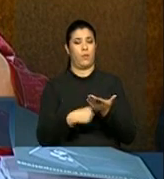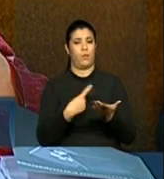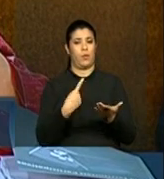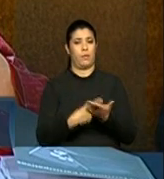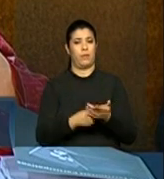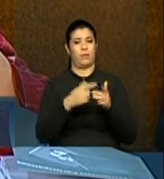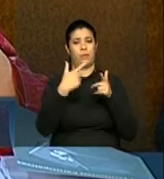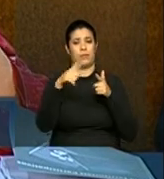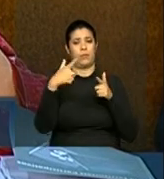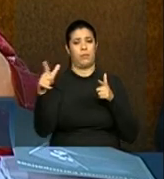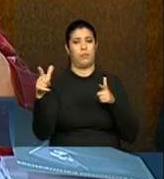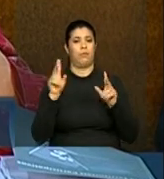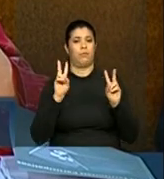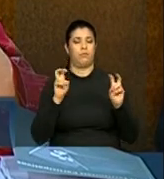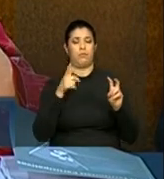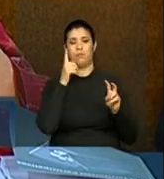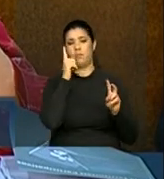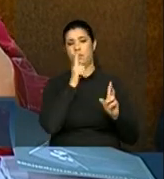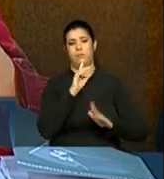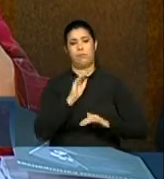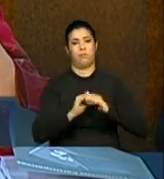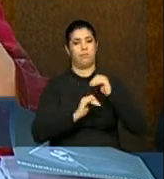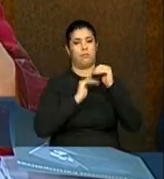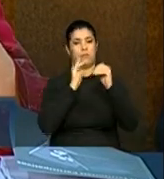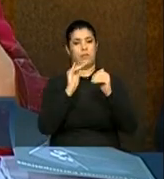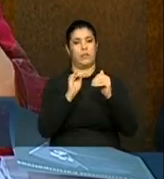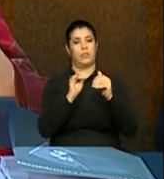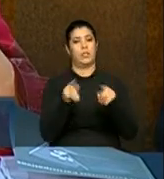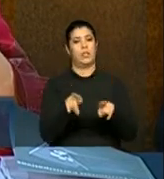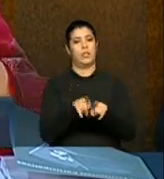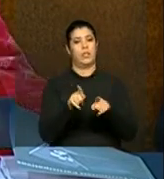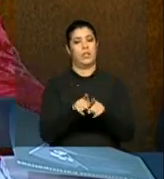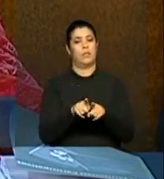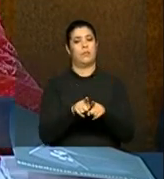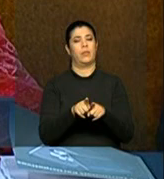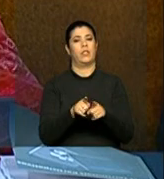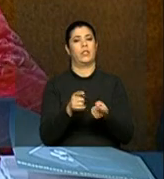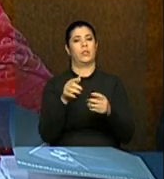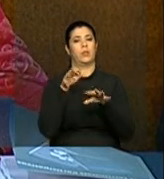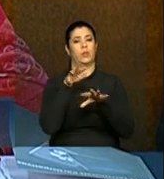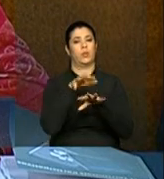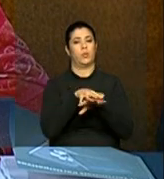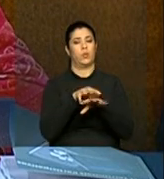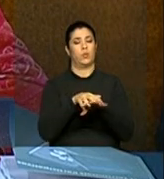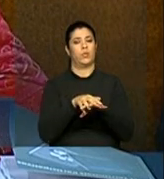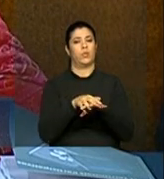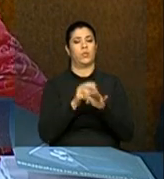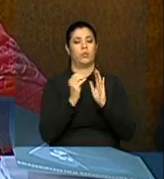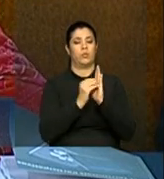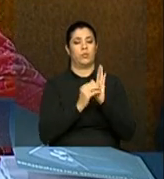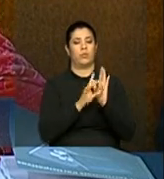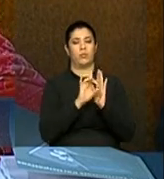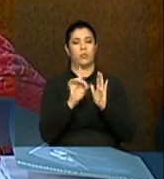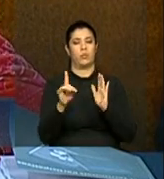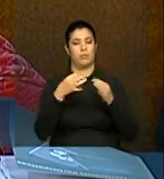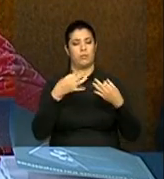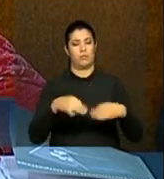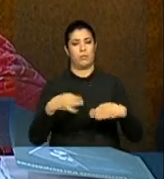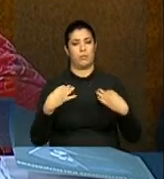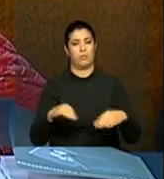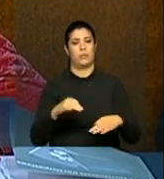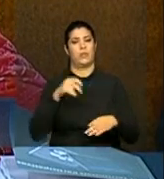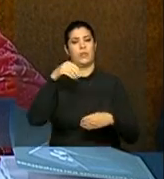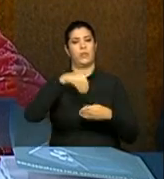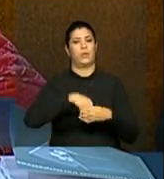consegue avançar. E a inclusão destas agendas com recursos garantidos no PPA